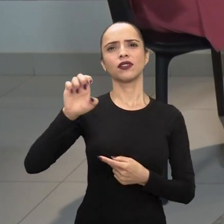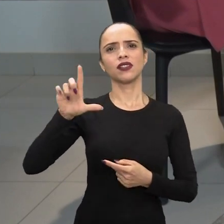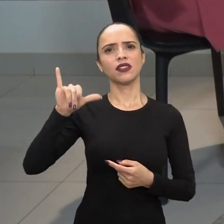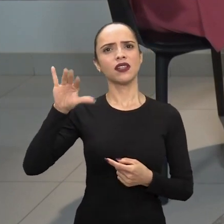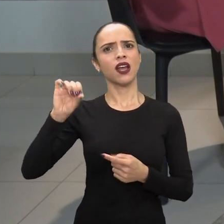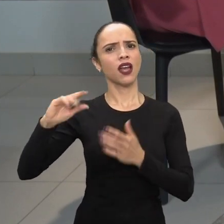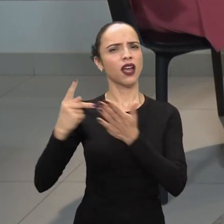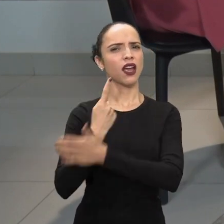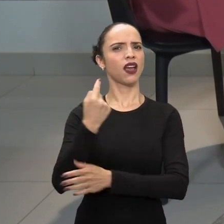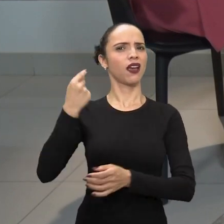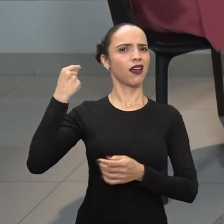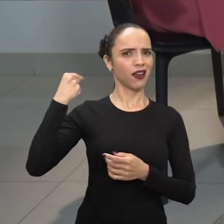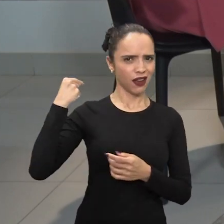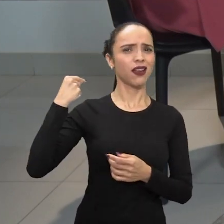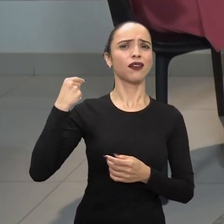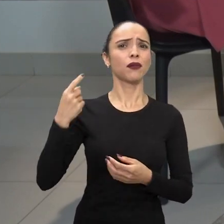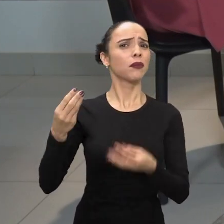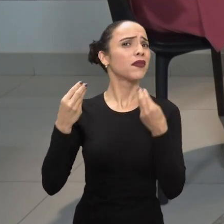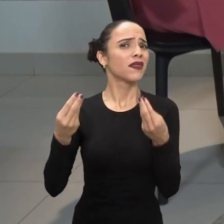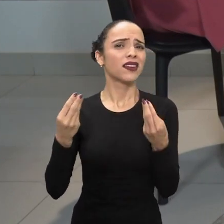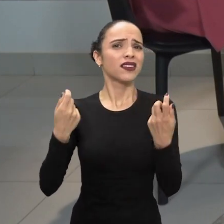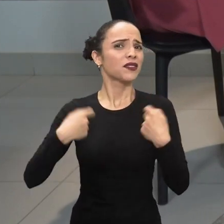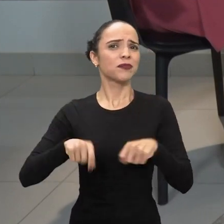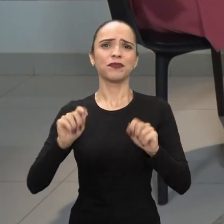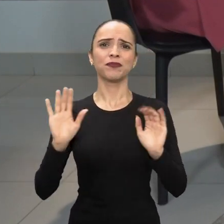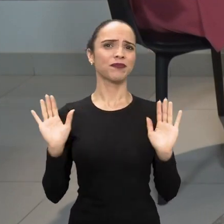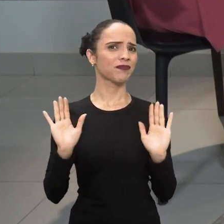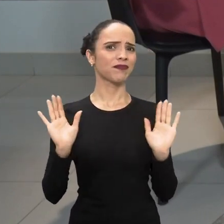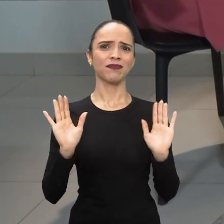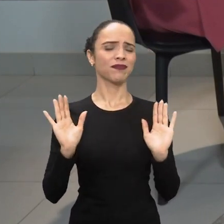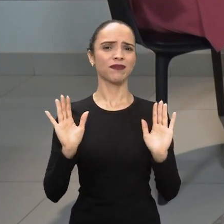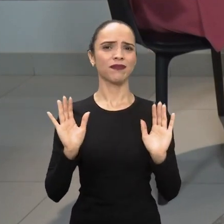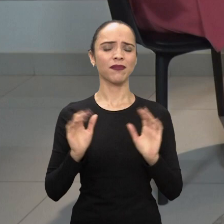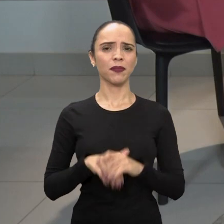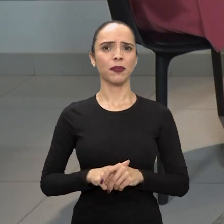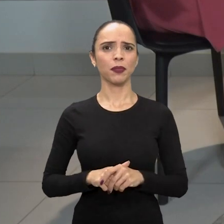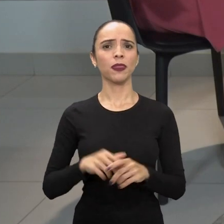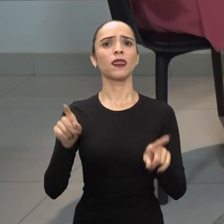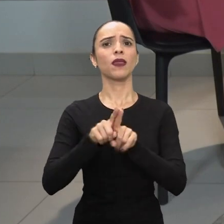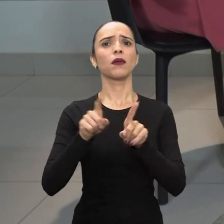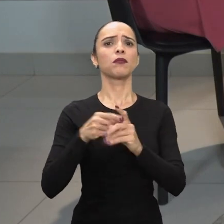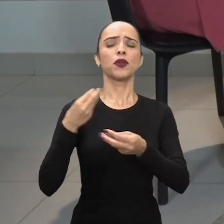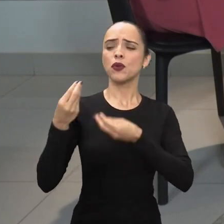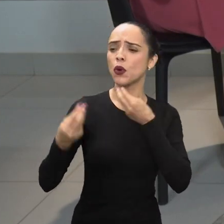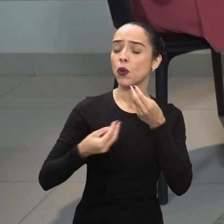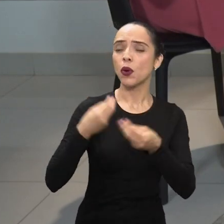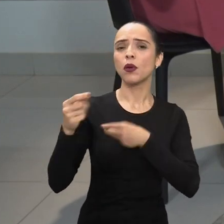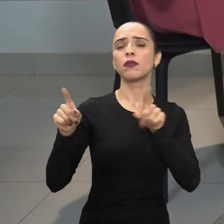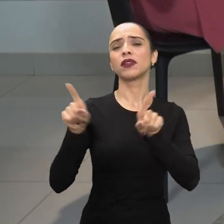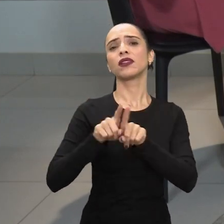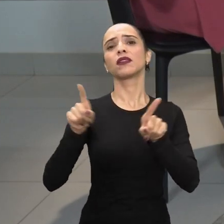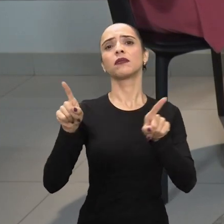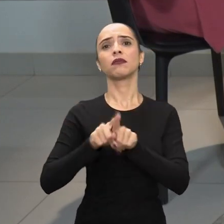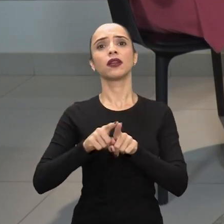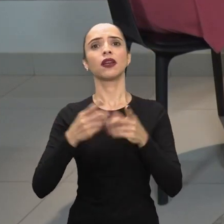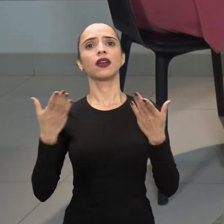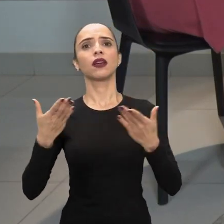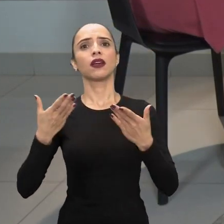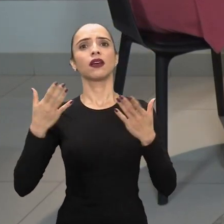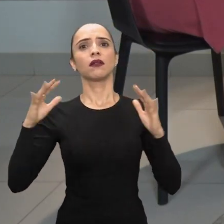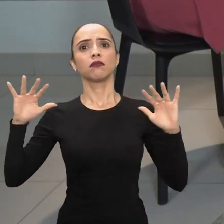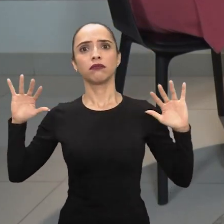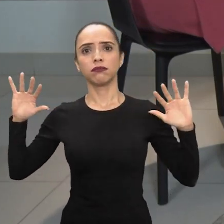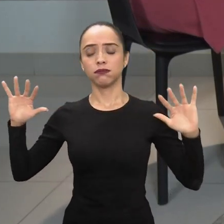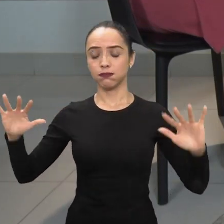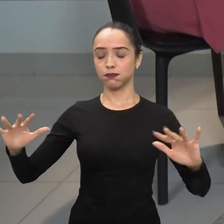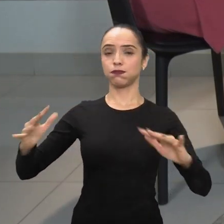Célio né mas são se proporcional que você é o fato em si o mesmo a forma espectacularizada que